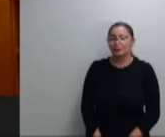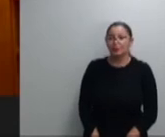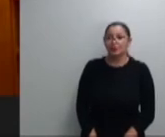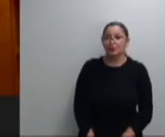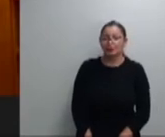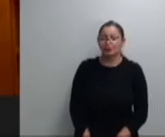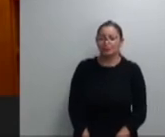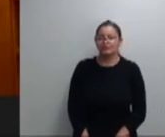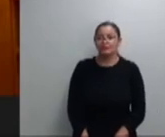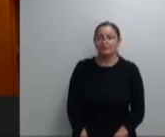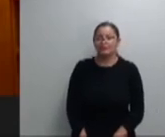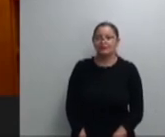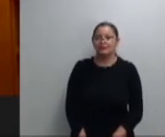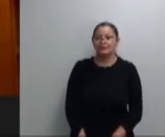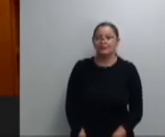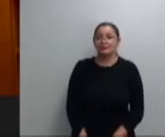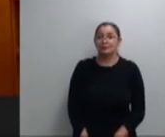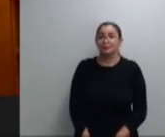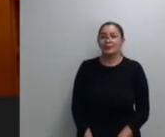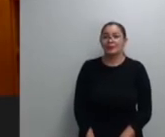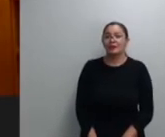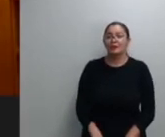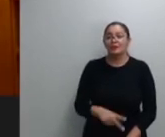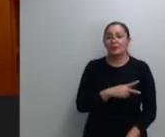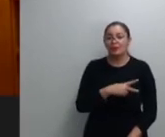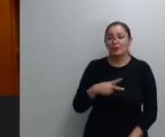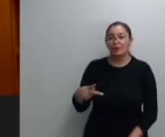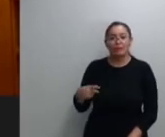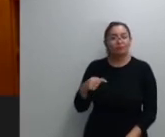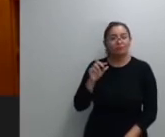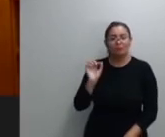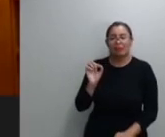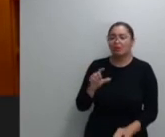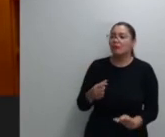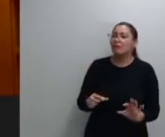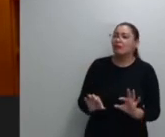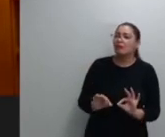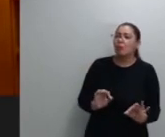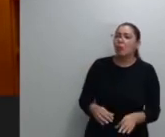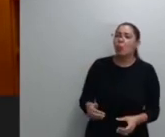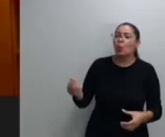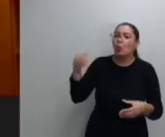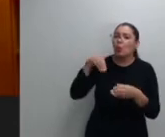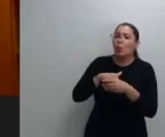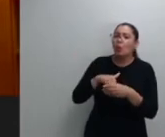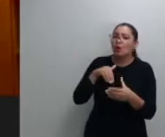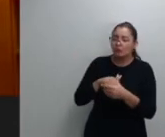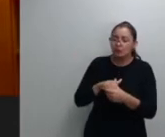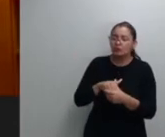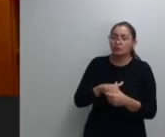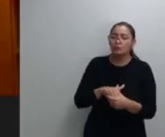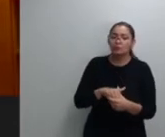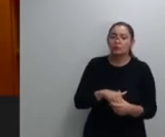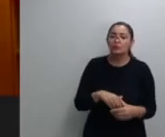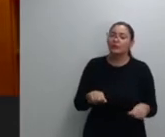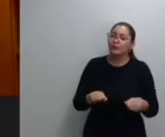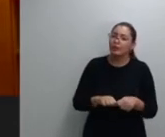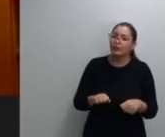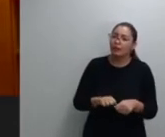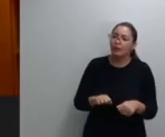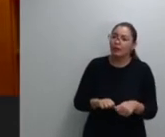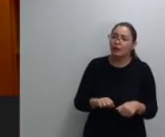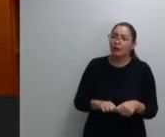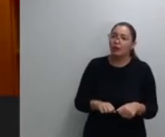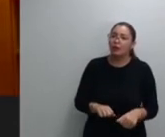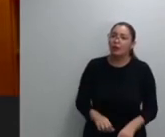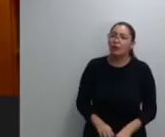Vejo, presidente, que não há destaque e o voto foi disponibilizado. Permito-me fazer um